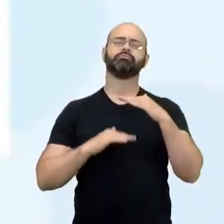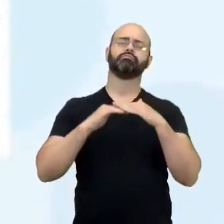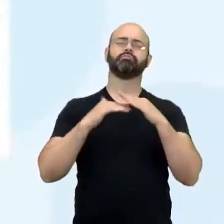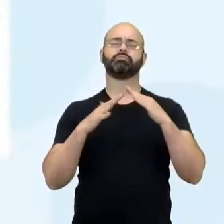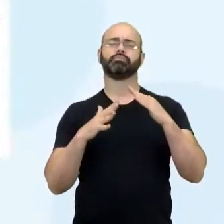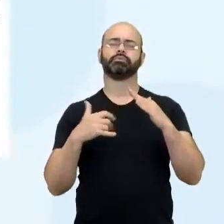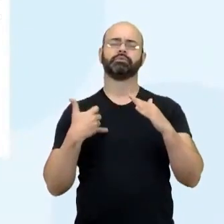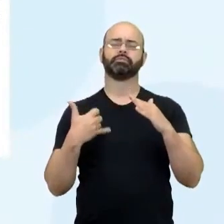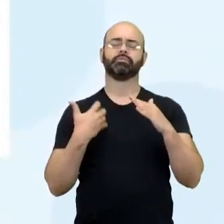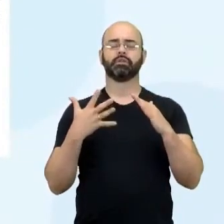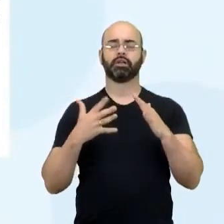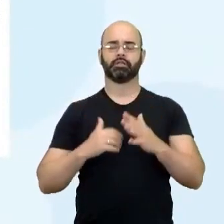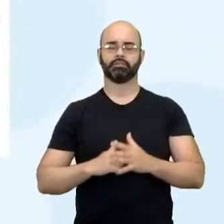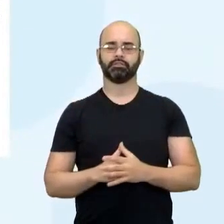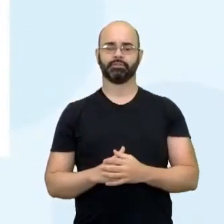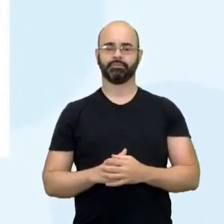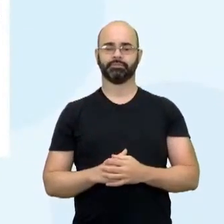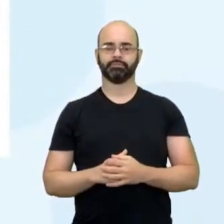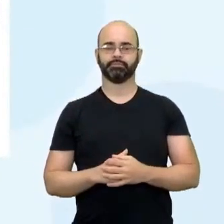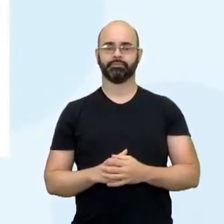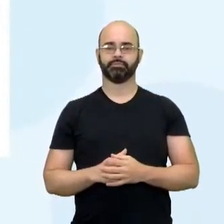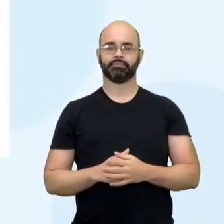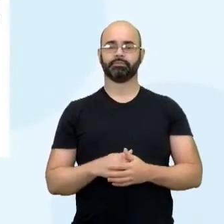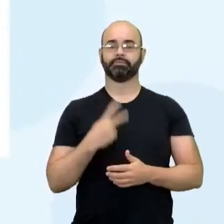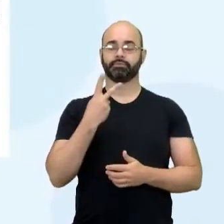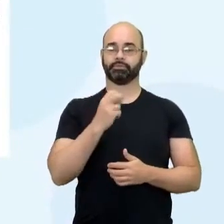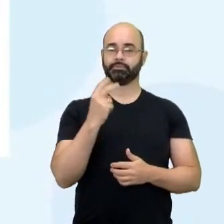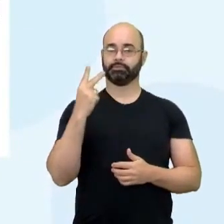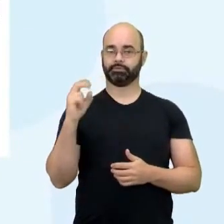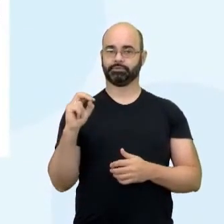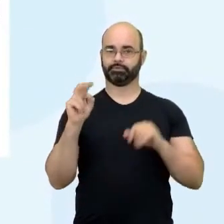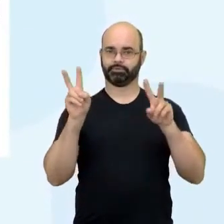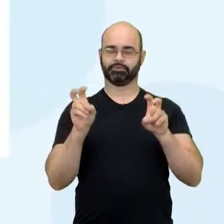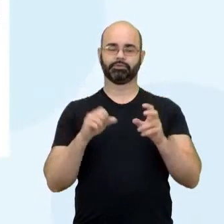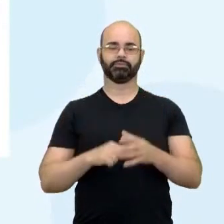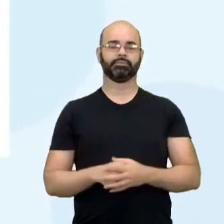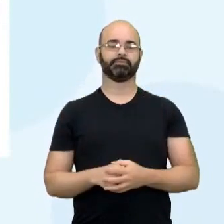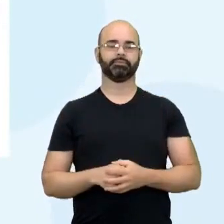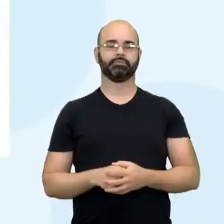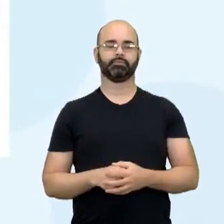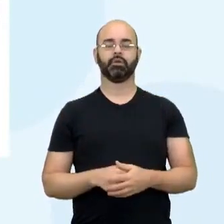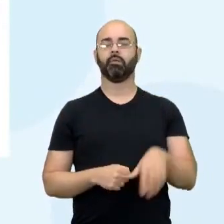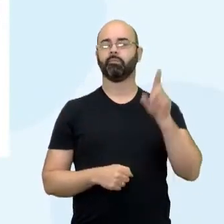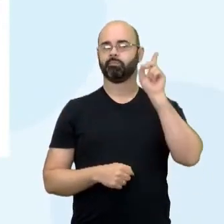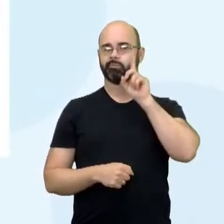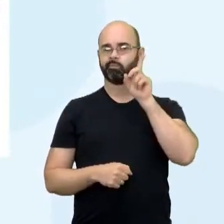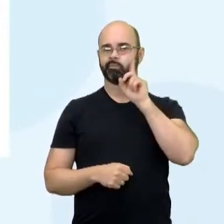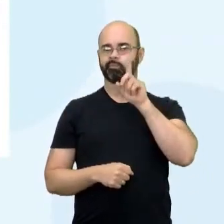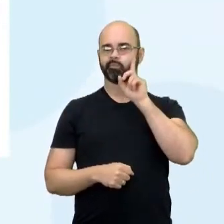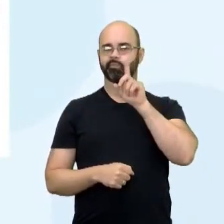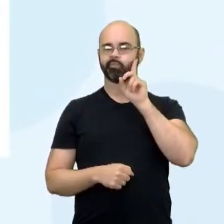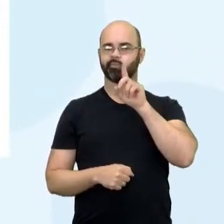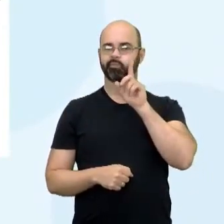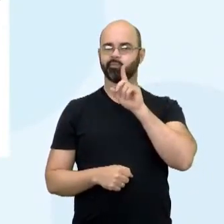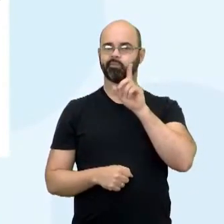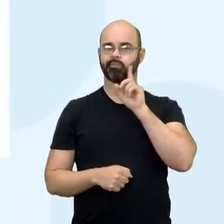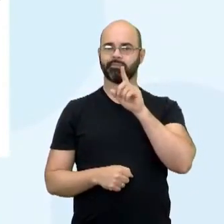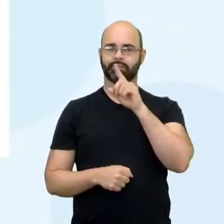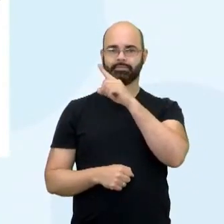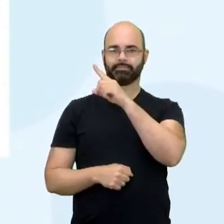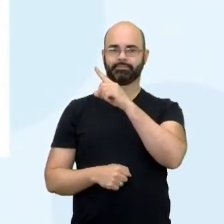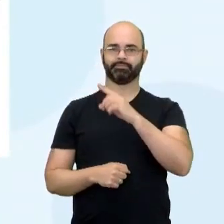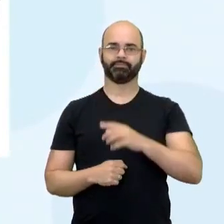aí, dados de 2020. Então nós temos aí os países do continente americano, boa parte aí numa perspectiva aí